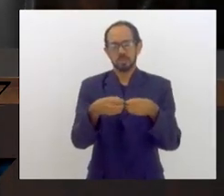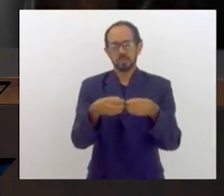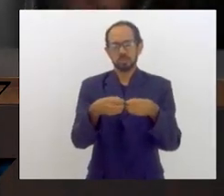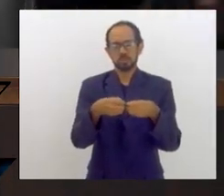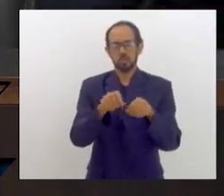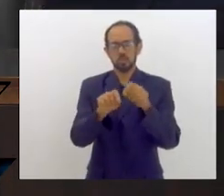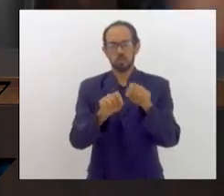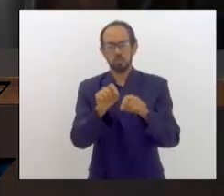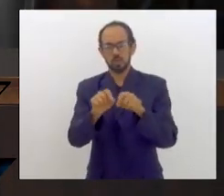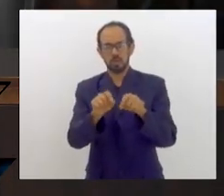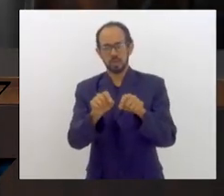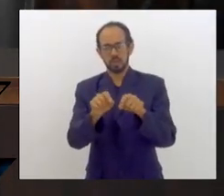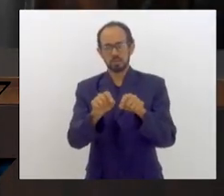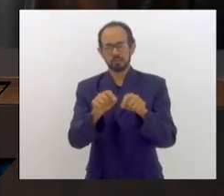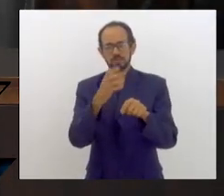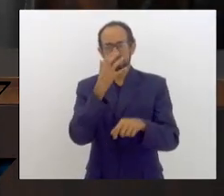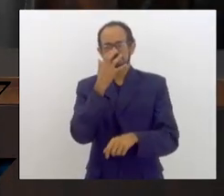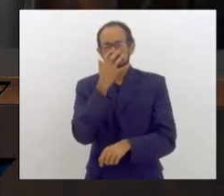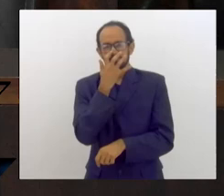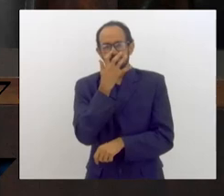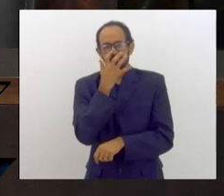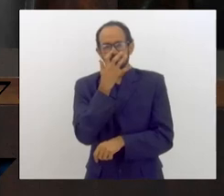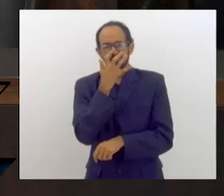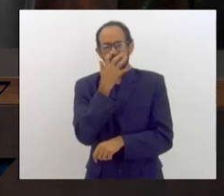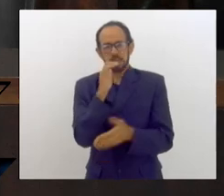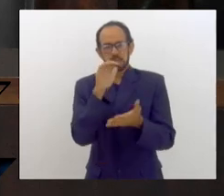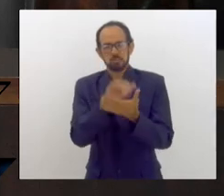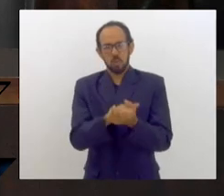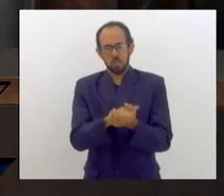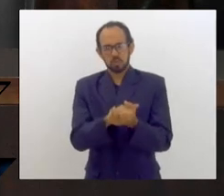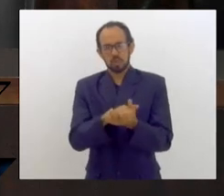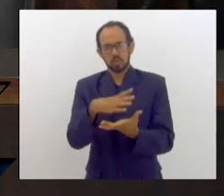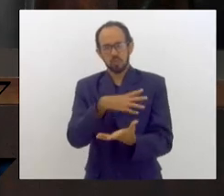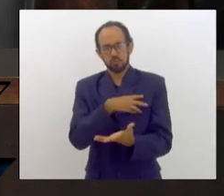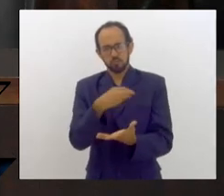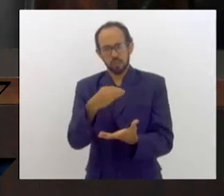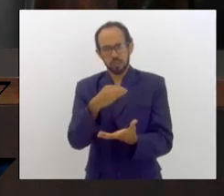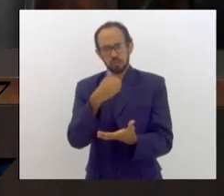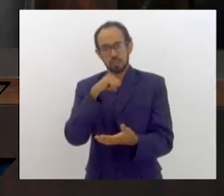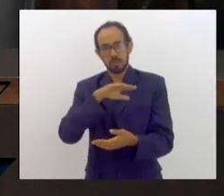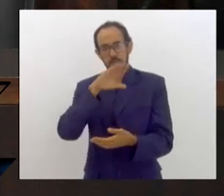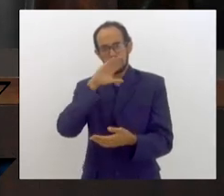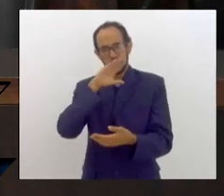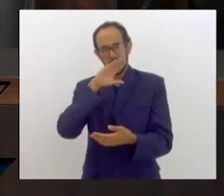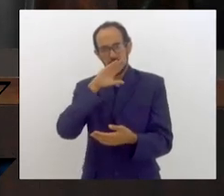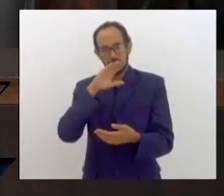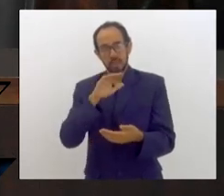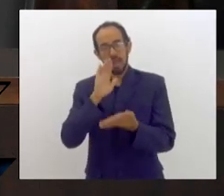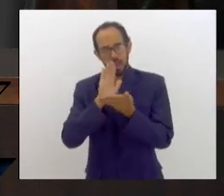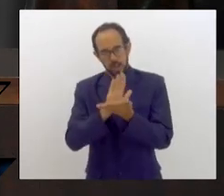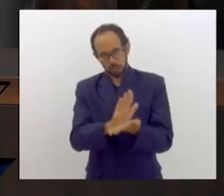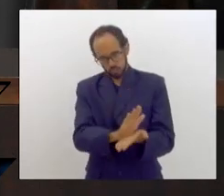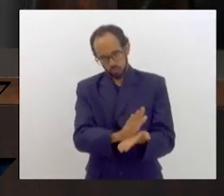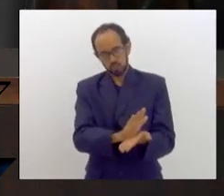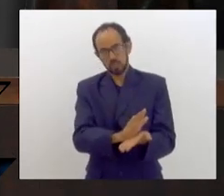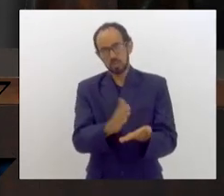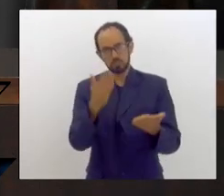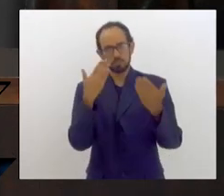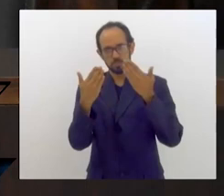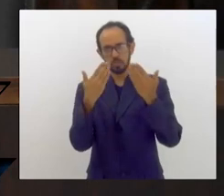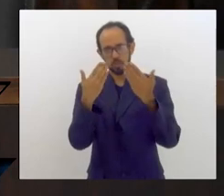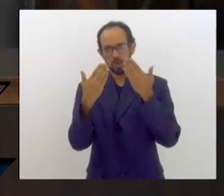do parentesco, da esposa, do filho, da mãe, do ente querido, ajuda muito